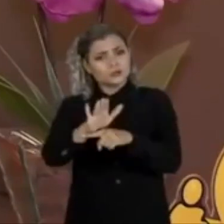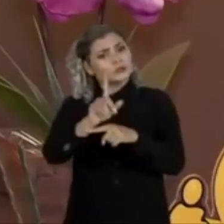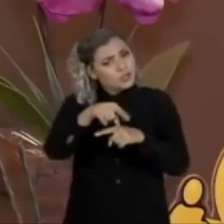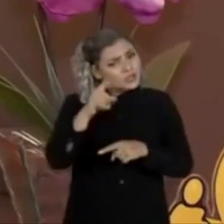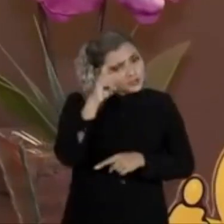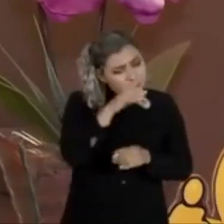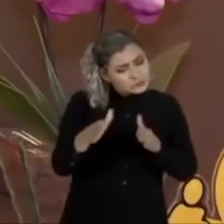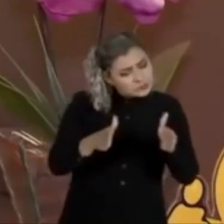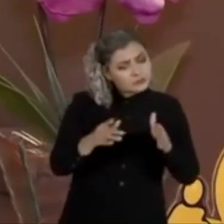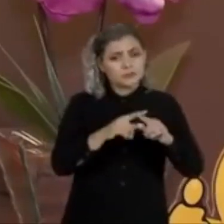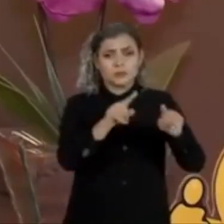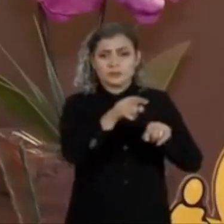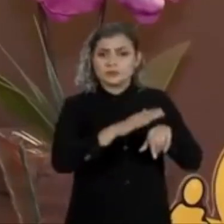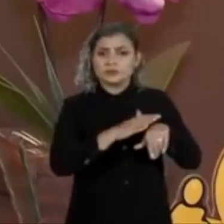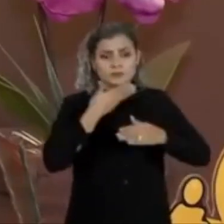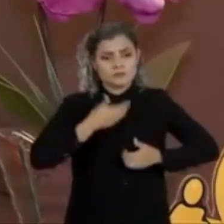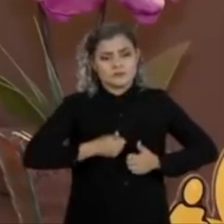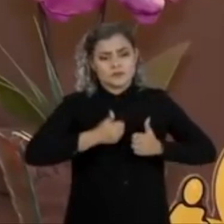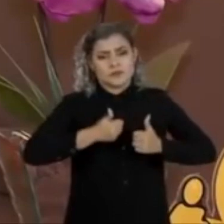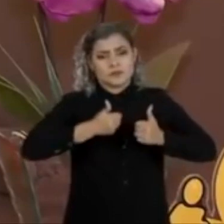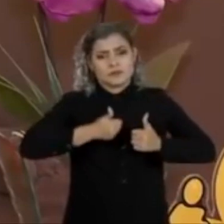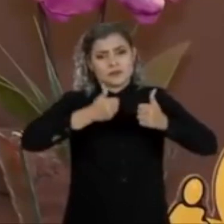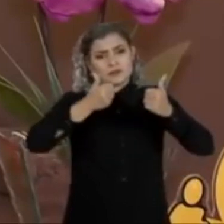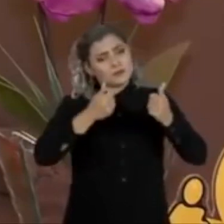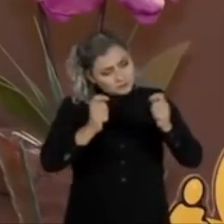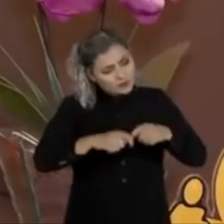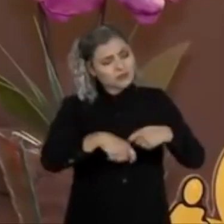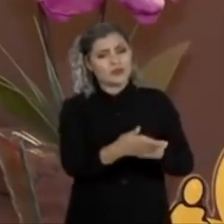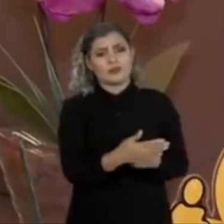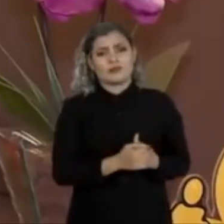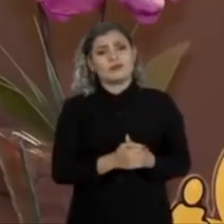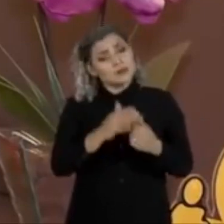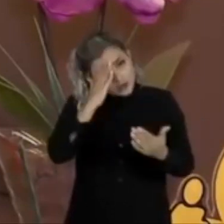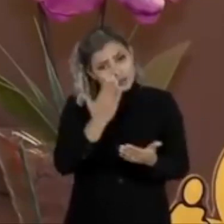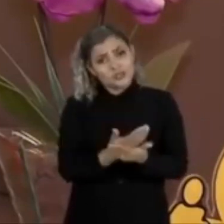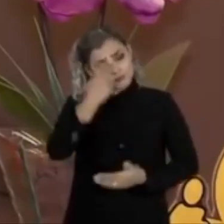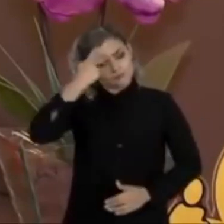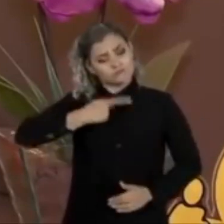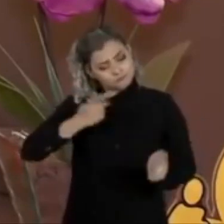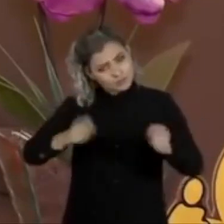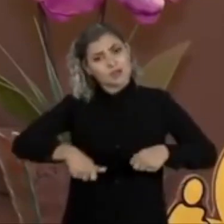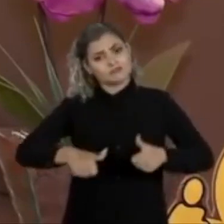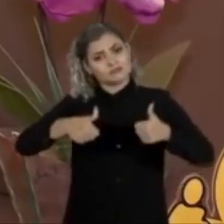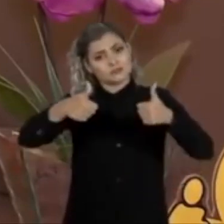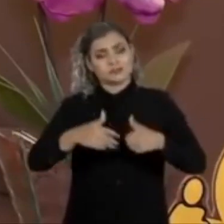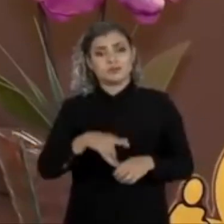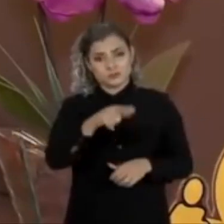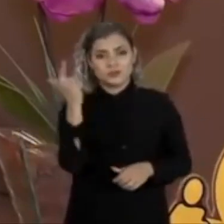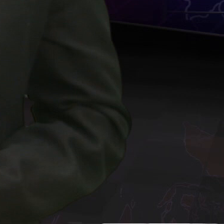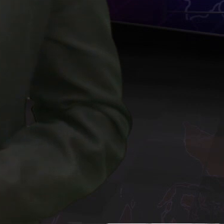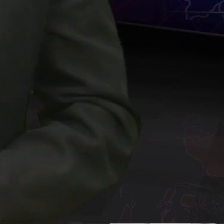difícil você pode virar uma pessoa melhor do que você é realmente acredite em você mesmo que você